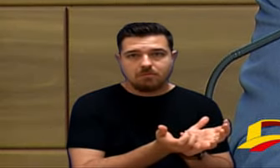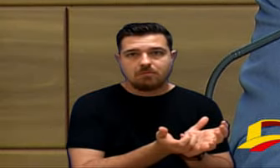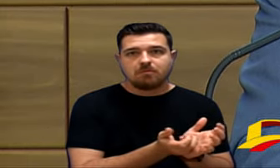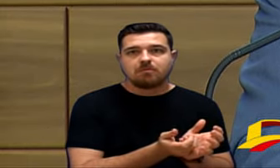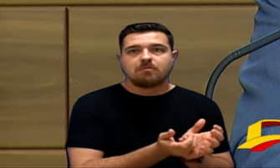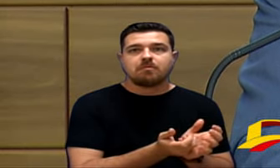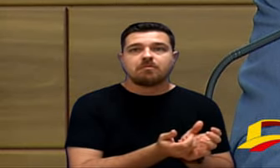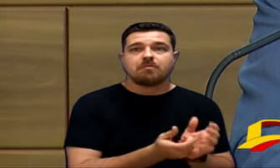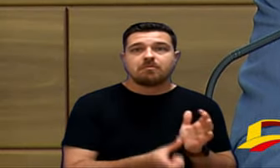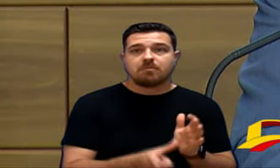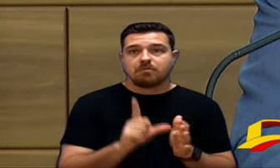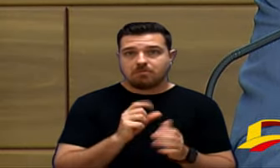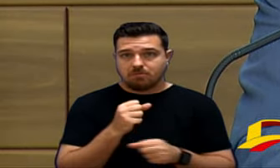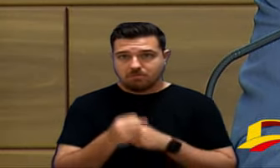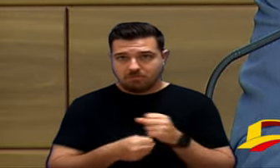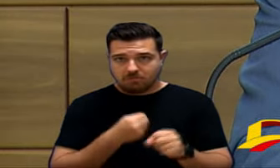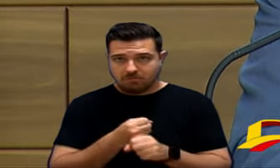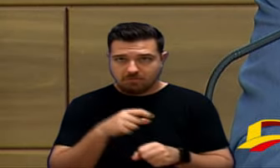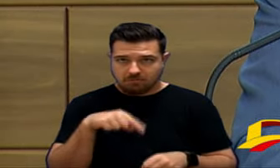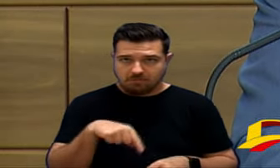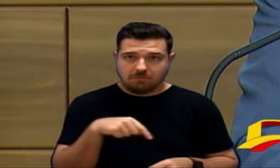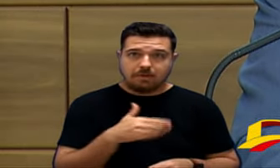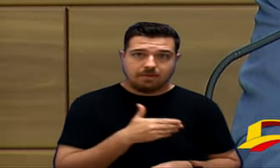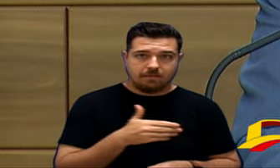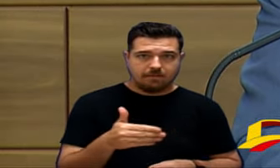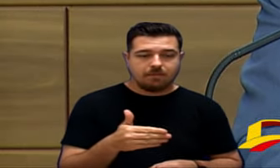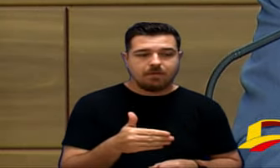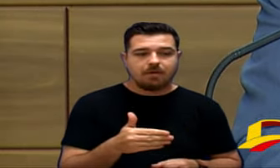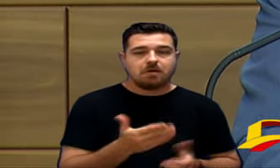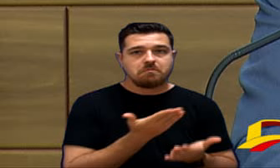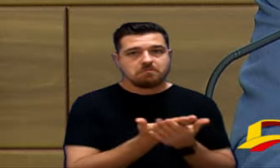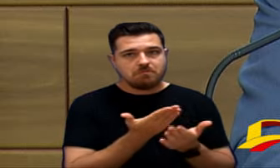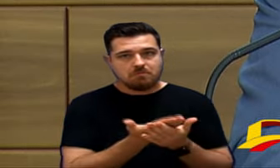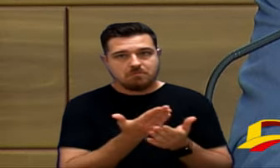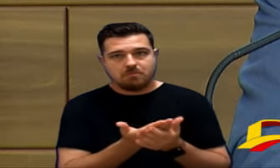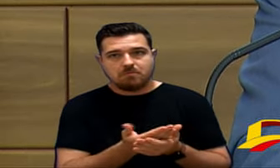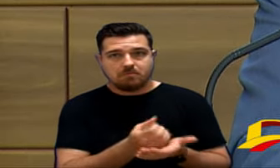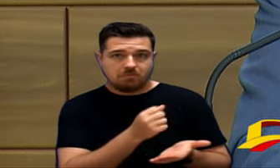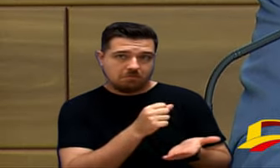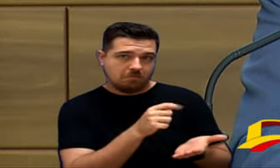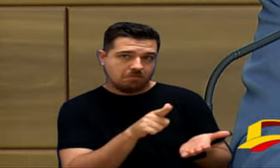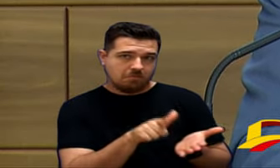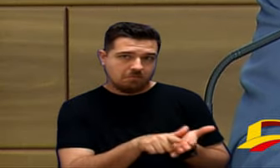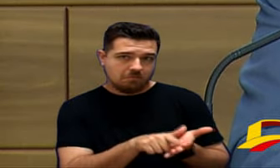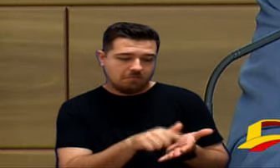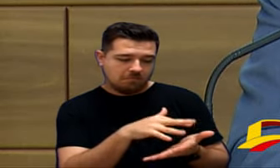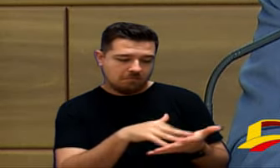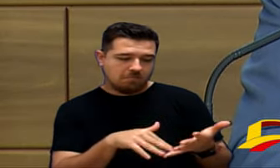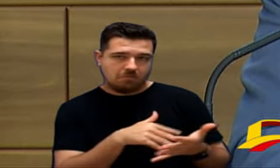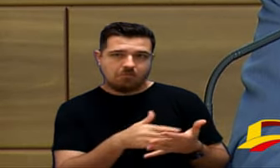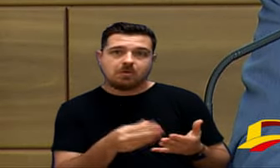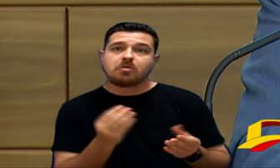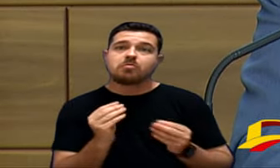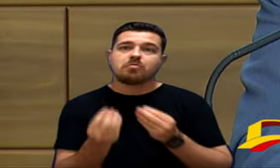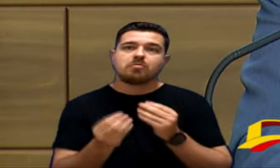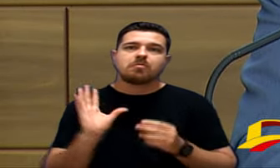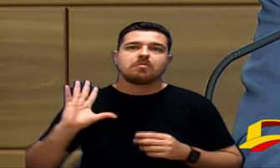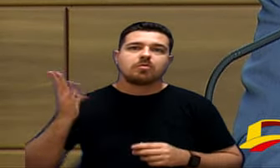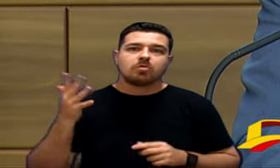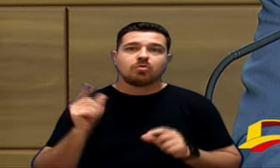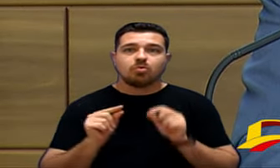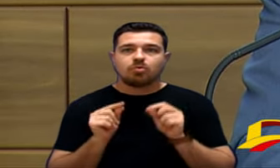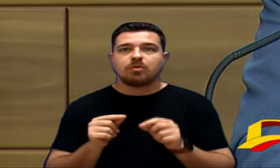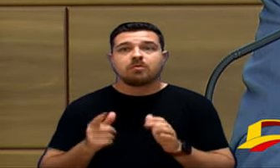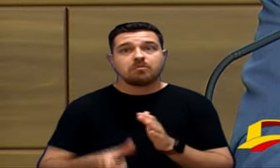desse ano essa Comissão vai relatar as conclusões que eles chegaram e nós temos algumas ideias que vão nos auxiliar a resolver